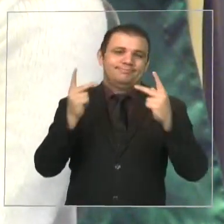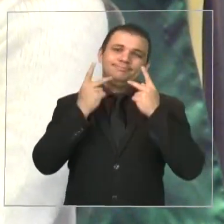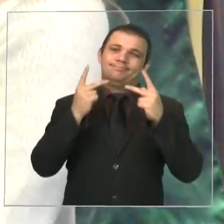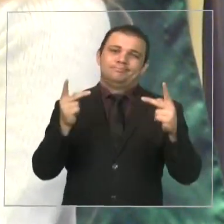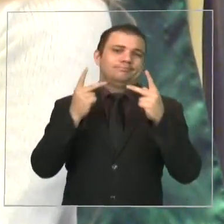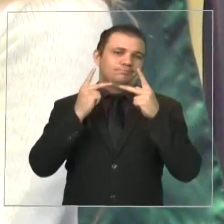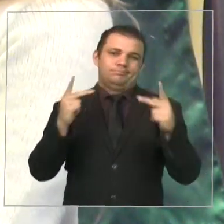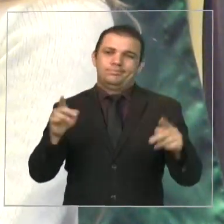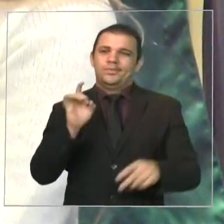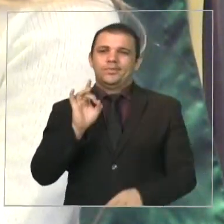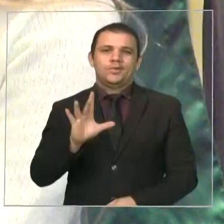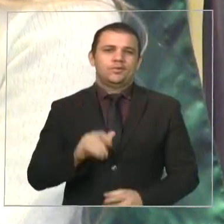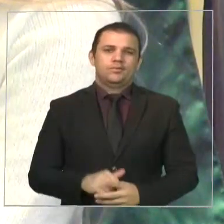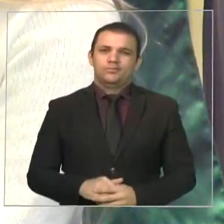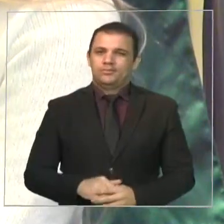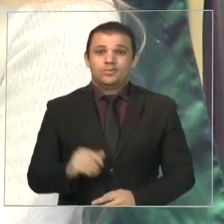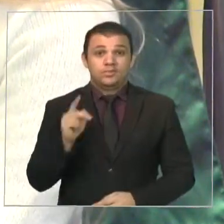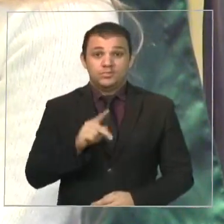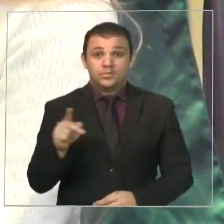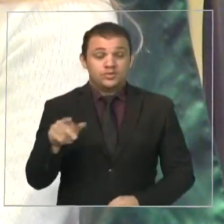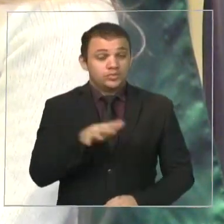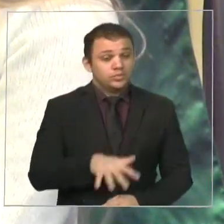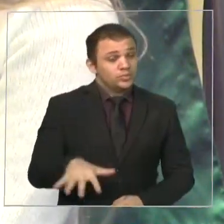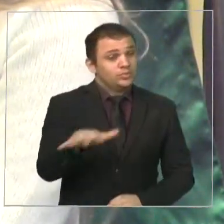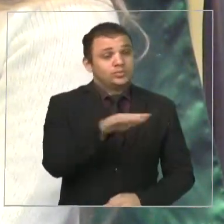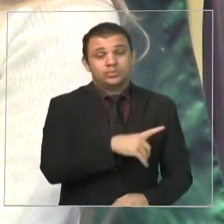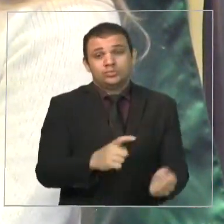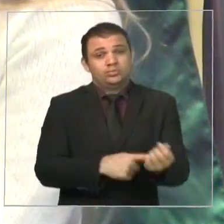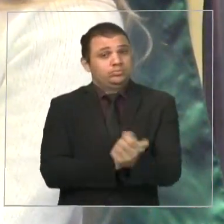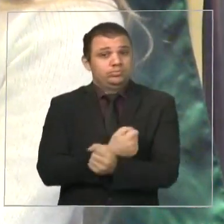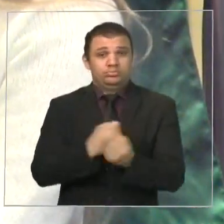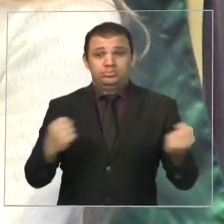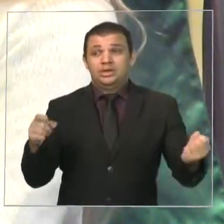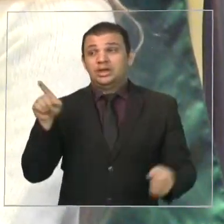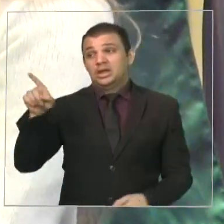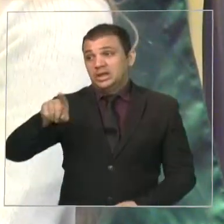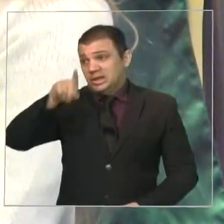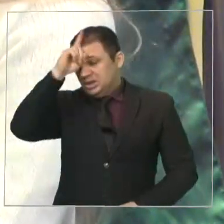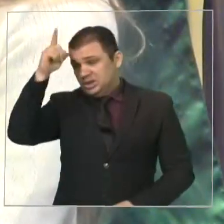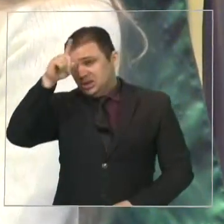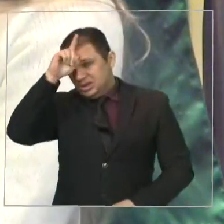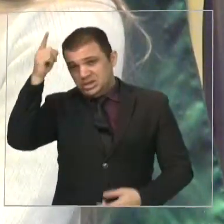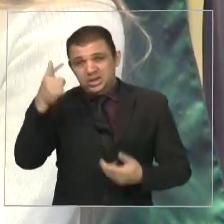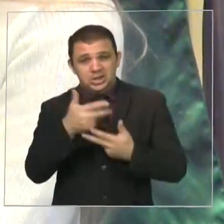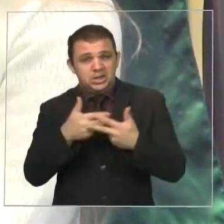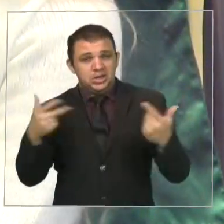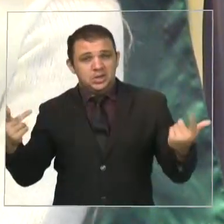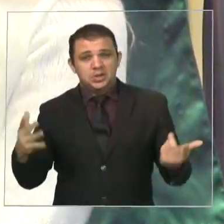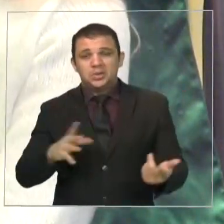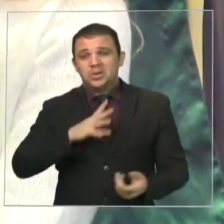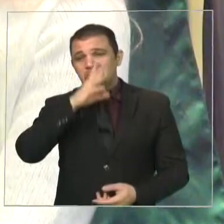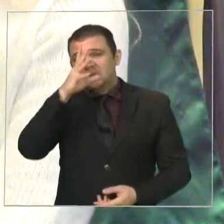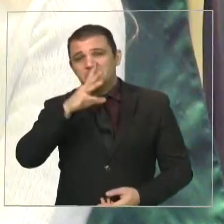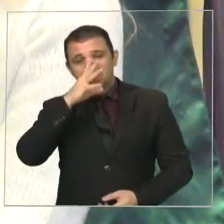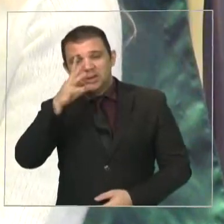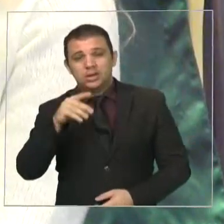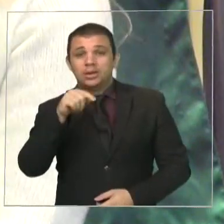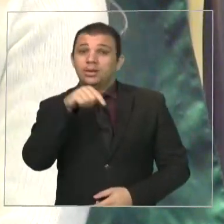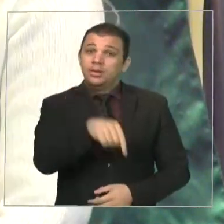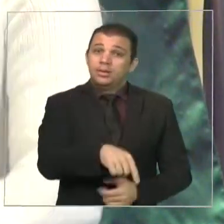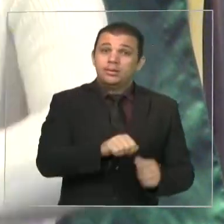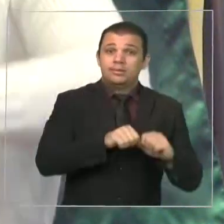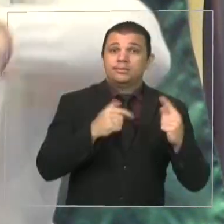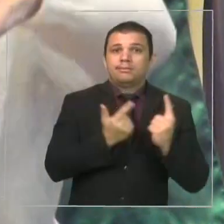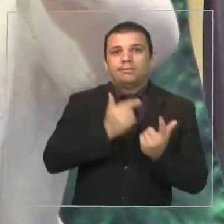propaganda. Os professores todos estão indignados, ele cria ilusões e inventa, e esta Assembleia também acredita,